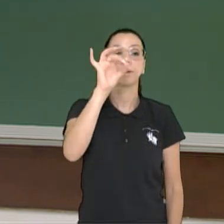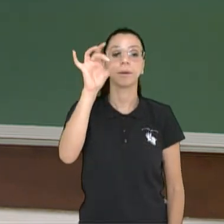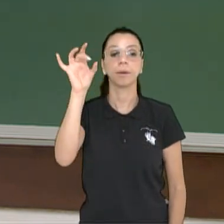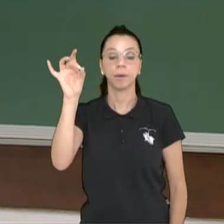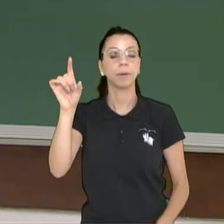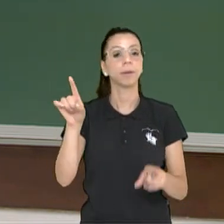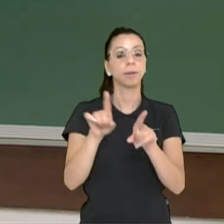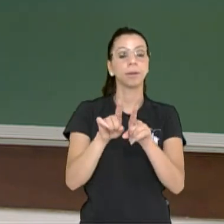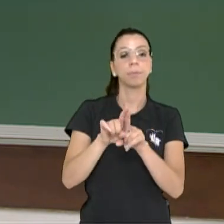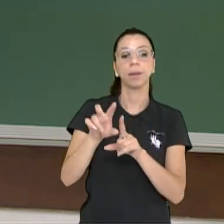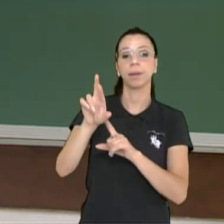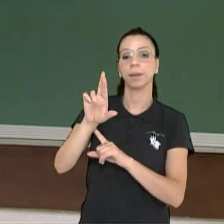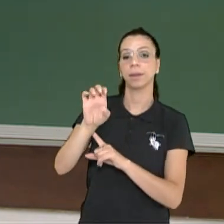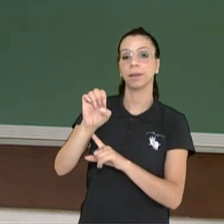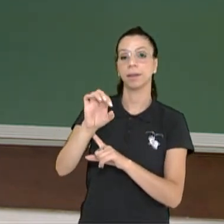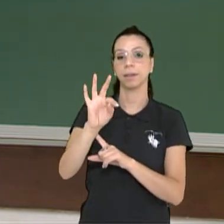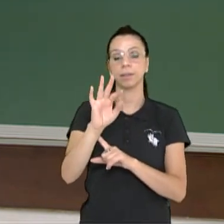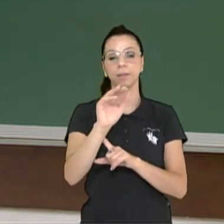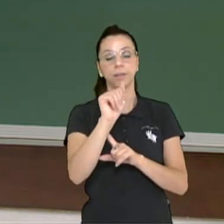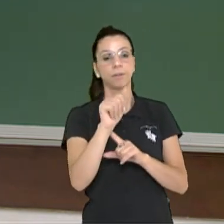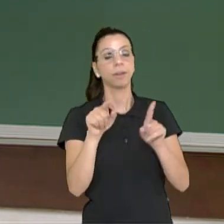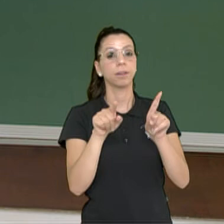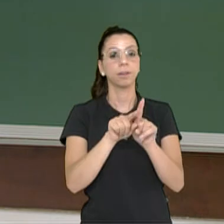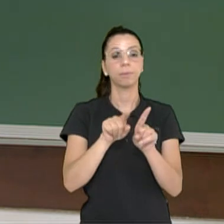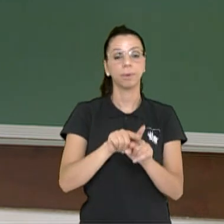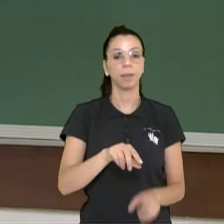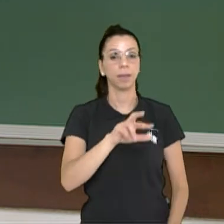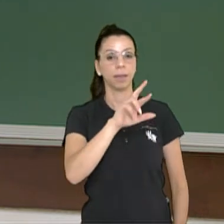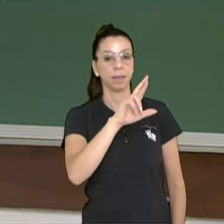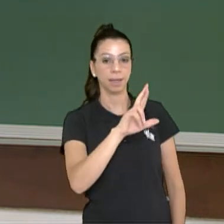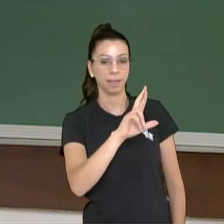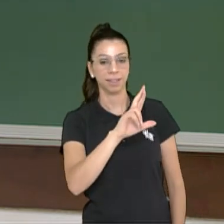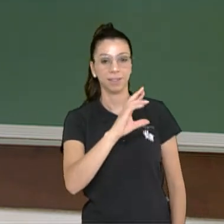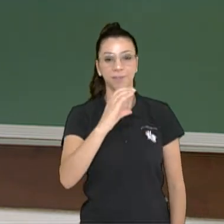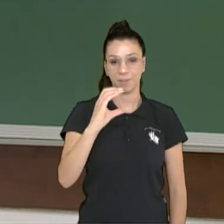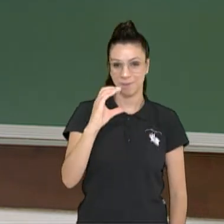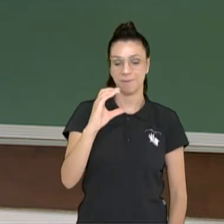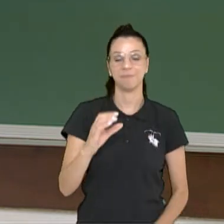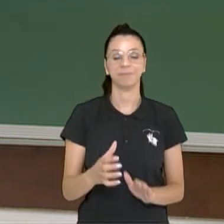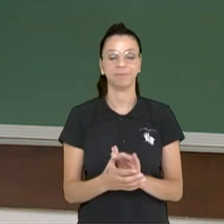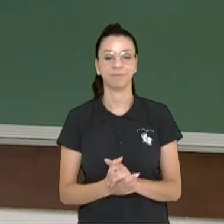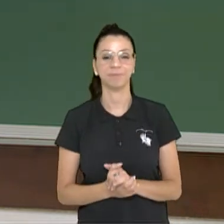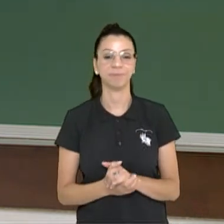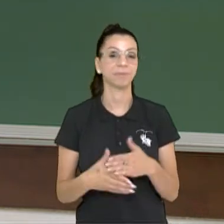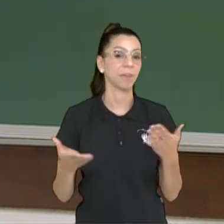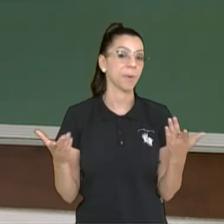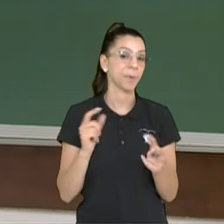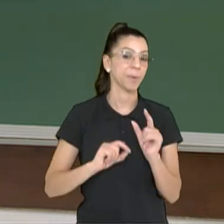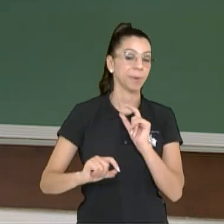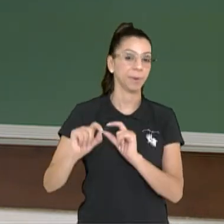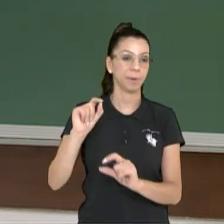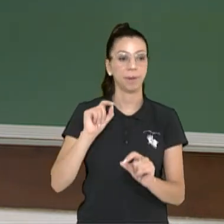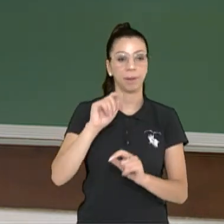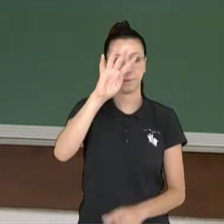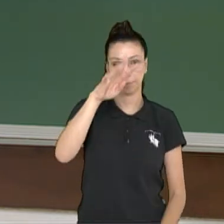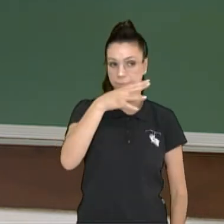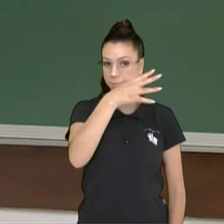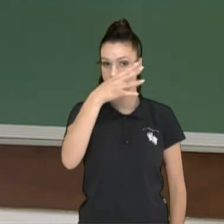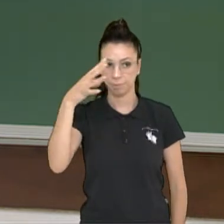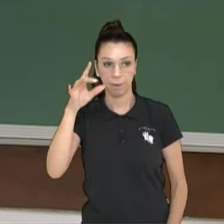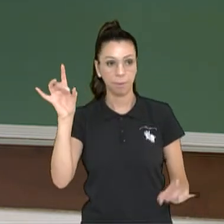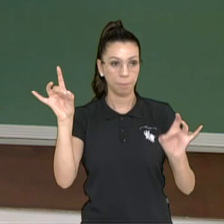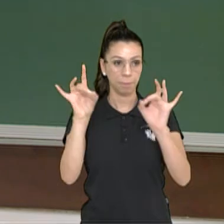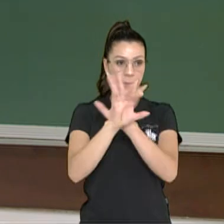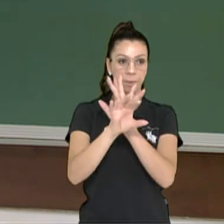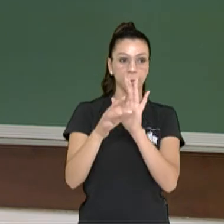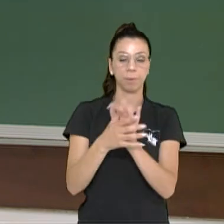frequência relativa e a frequência acumulada relativa. Então aqui eu trouxe a tabelinha para vocês com os valores já estão